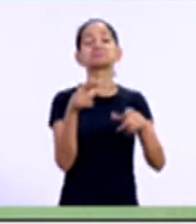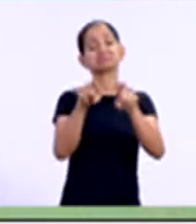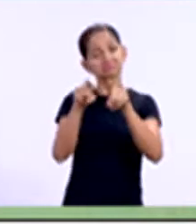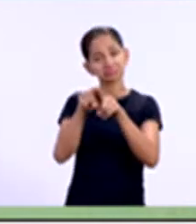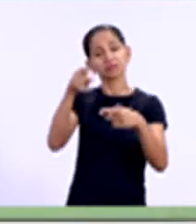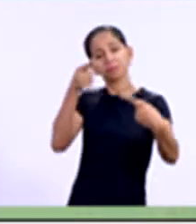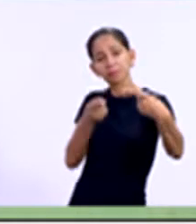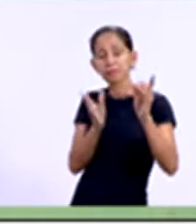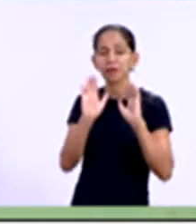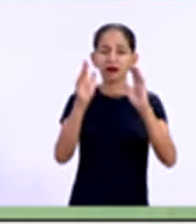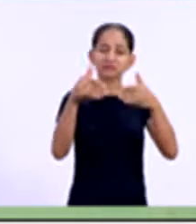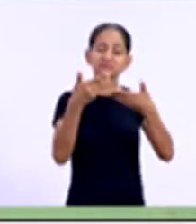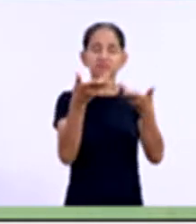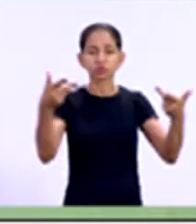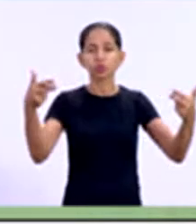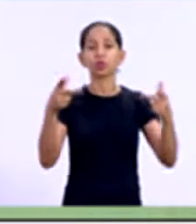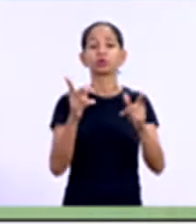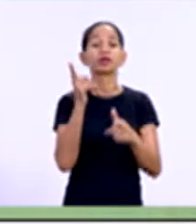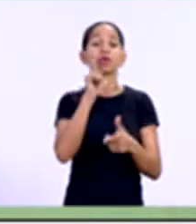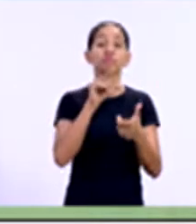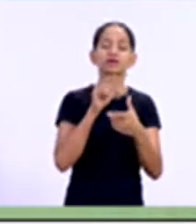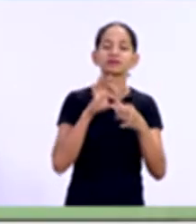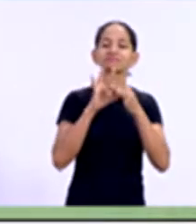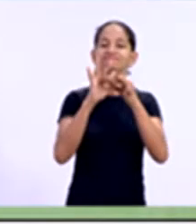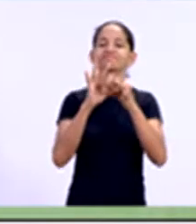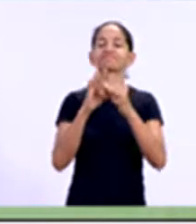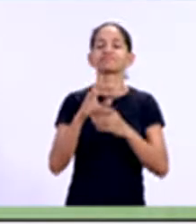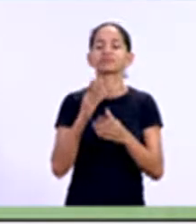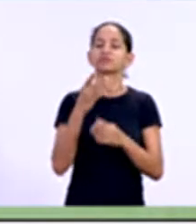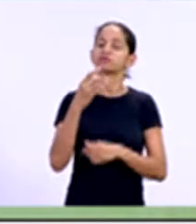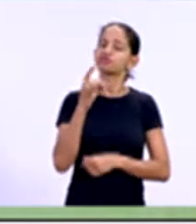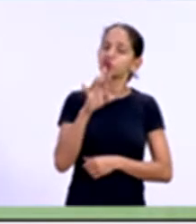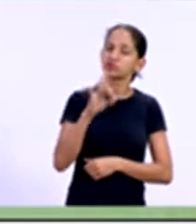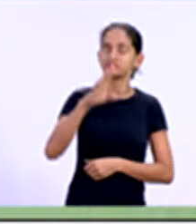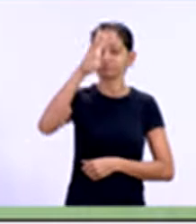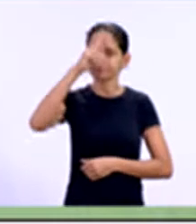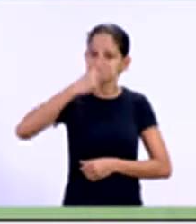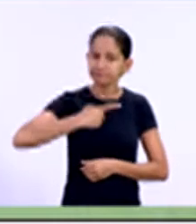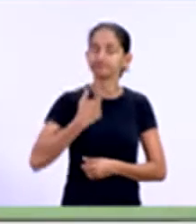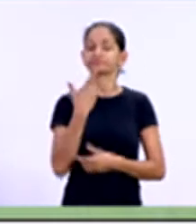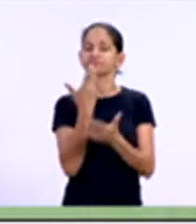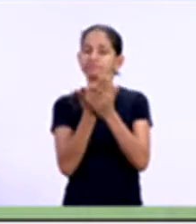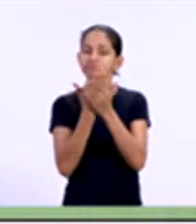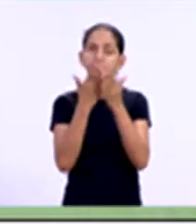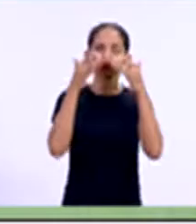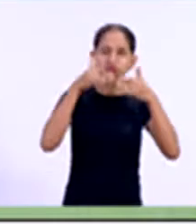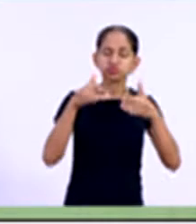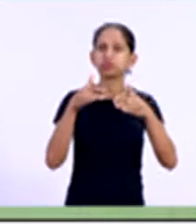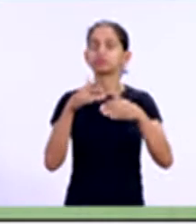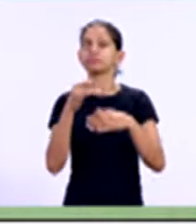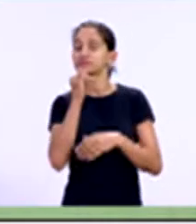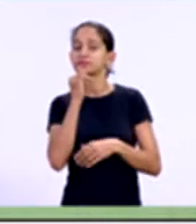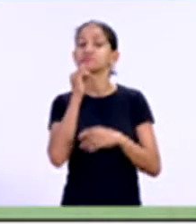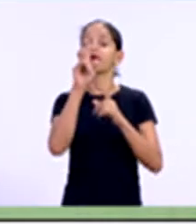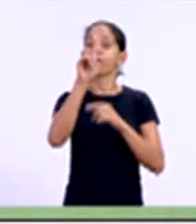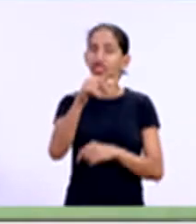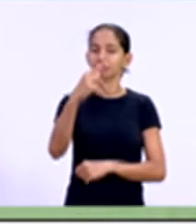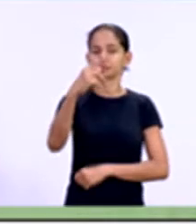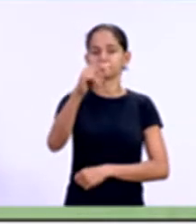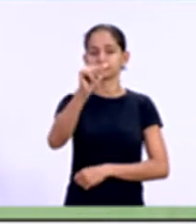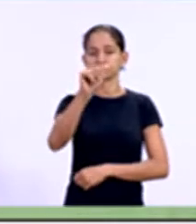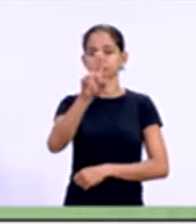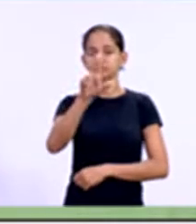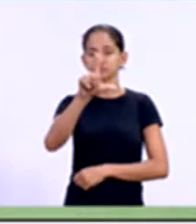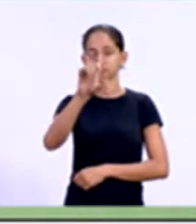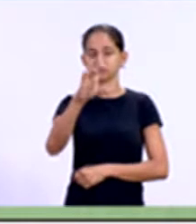pela potencialização do conhecimento. Essa é a contribuição do Paulo, do